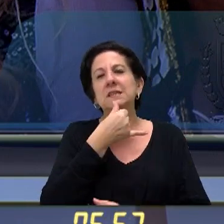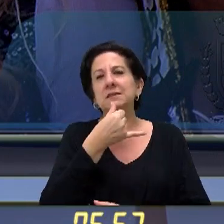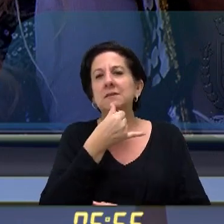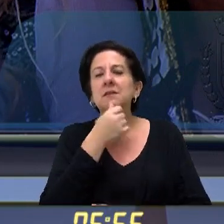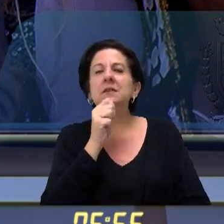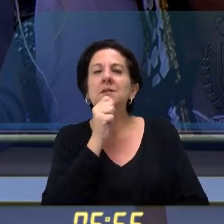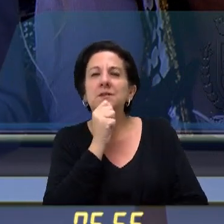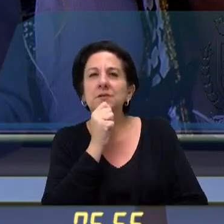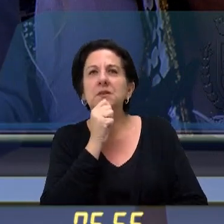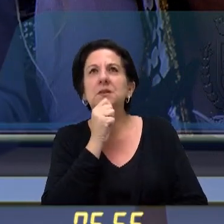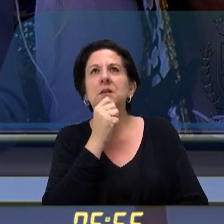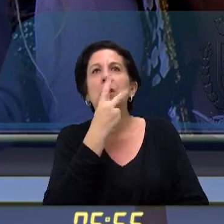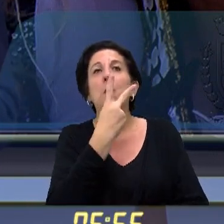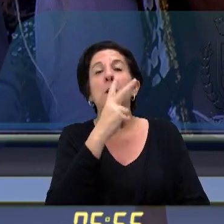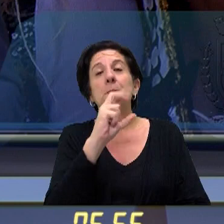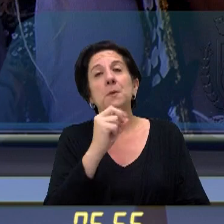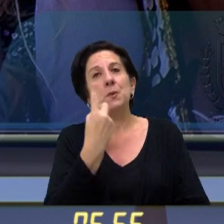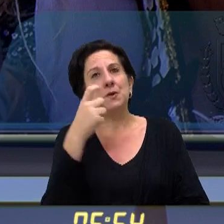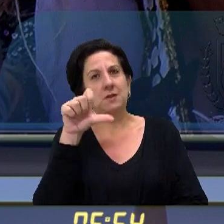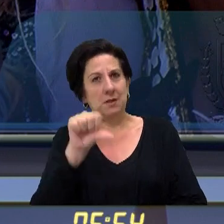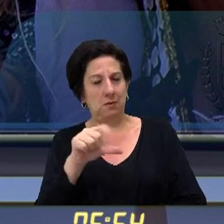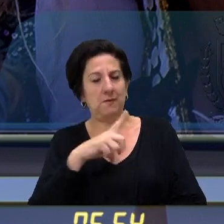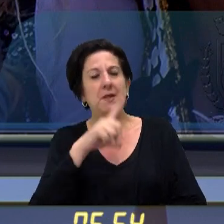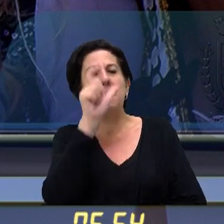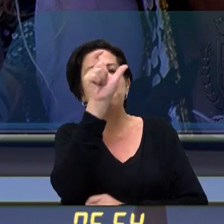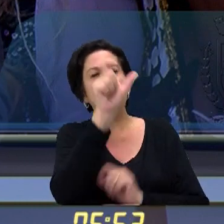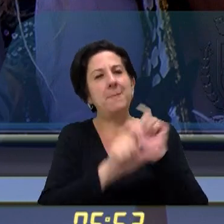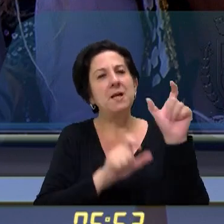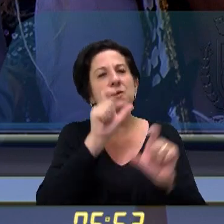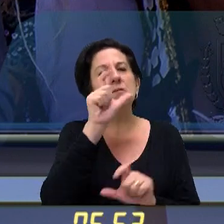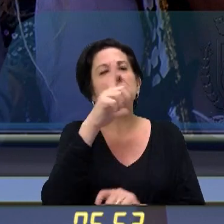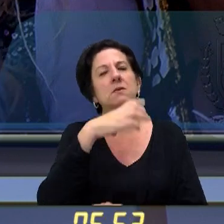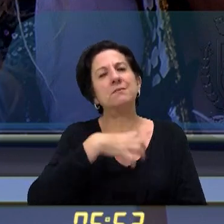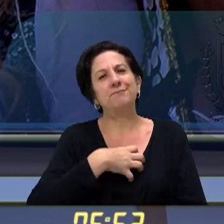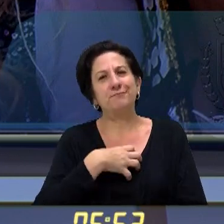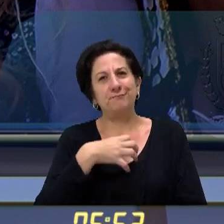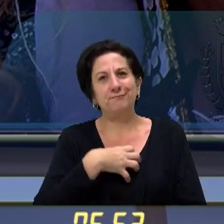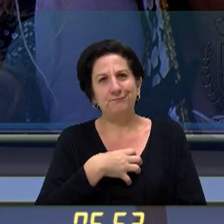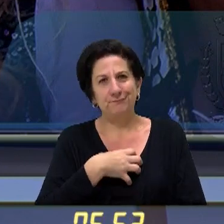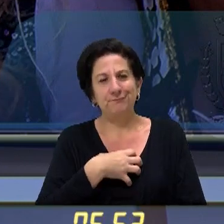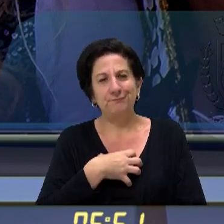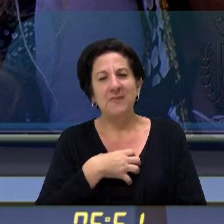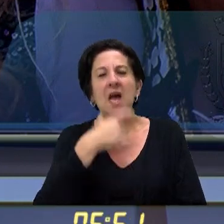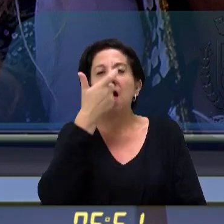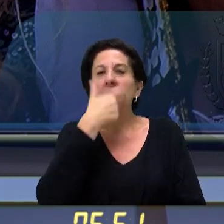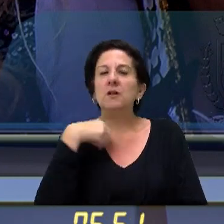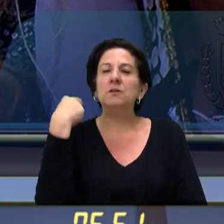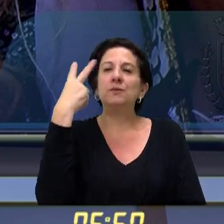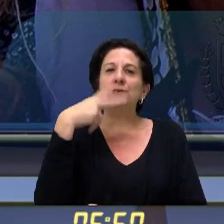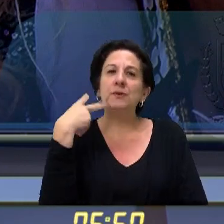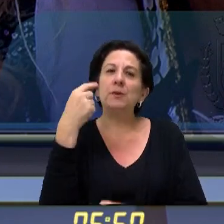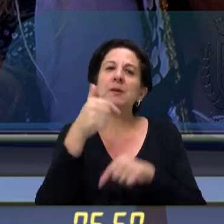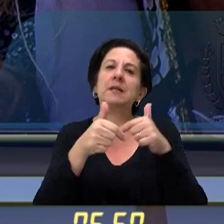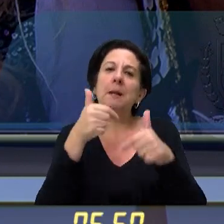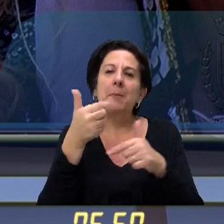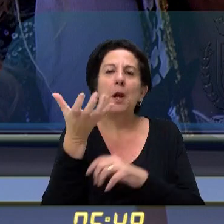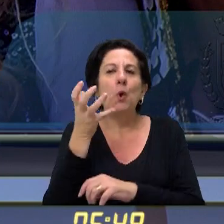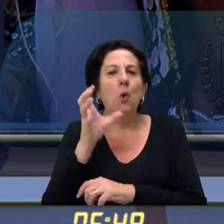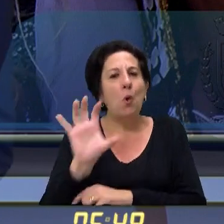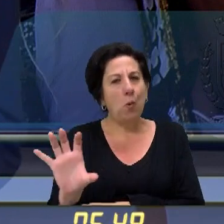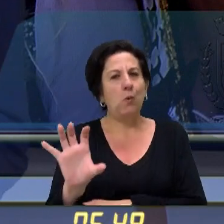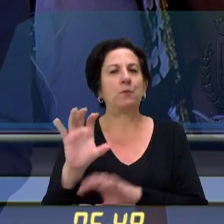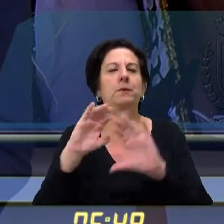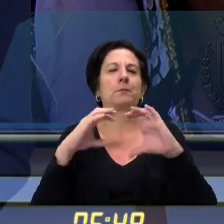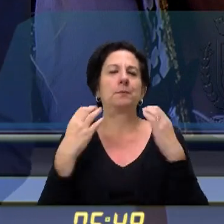que ainda em 2019 temos pessoas que tenham esse sentimento, achando que vereador trabalhe contra a